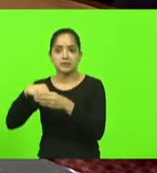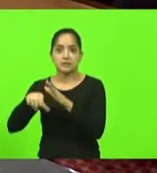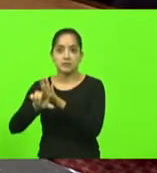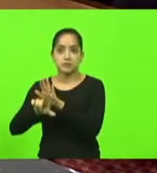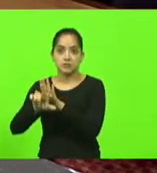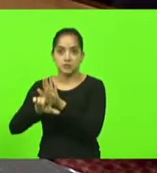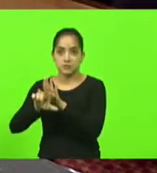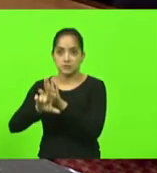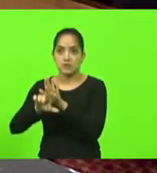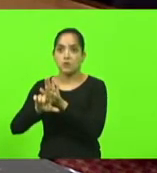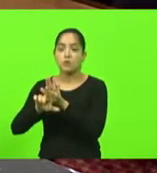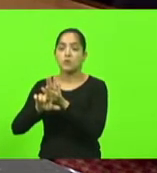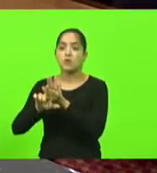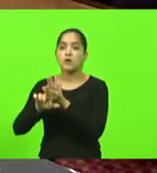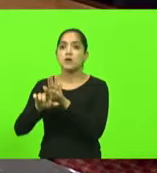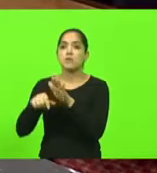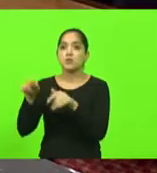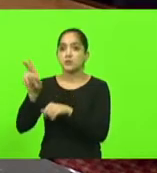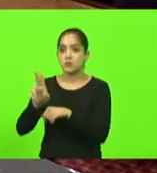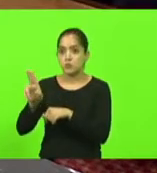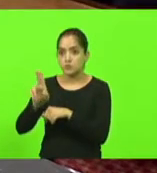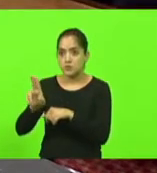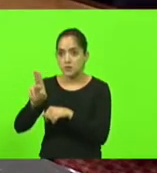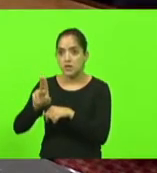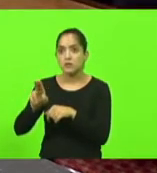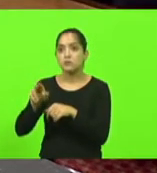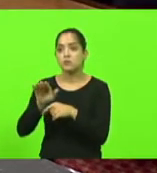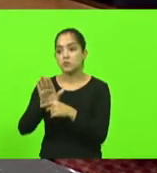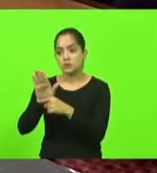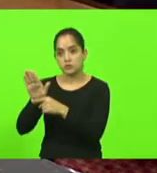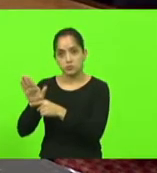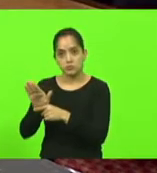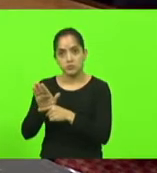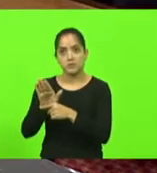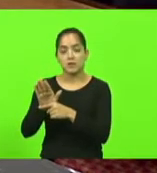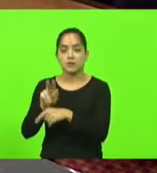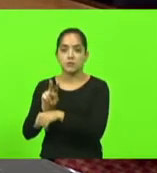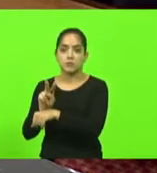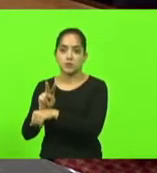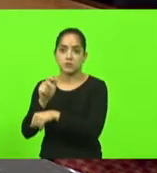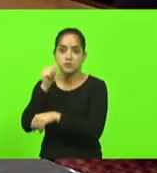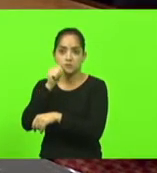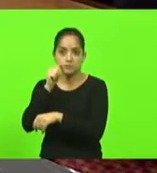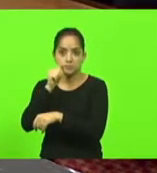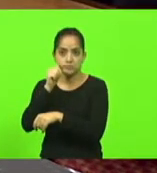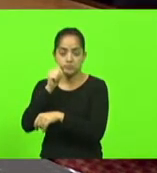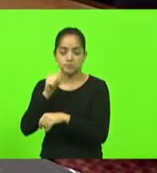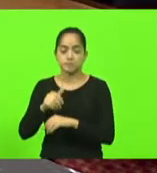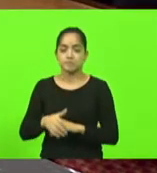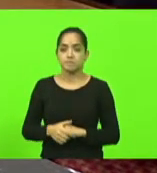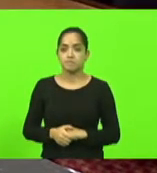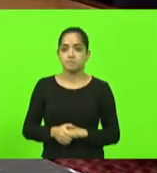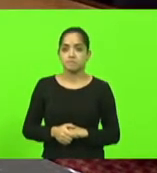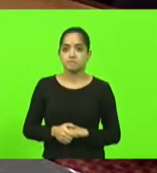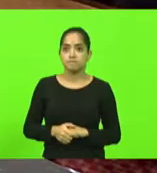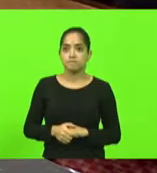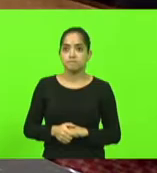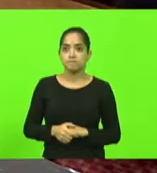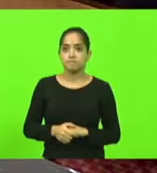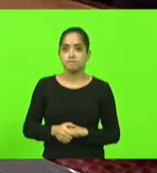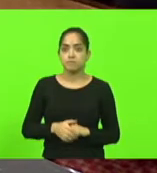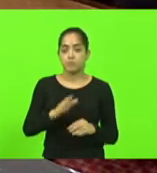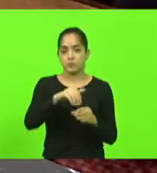que ele possa ser empregado e venha surtir efeito aí na proteção das mulheres vítimas de violência doméstica. Voto